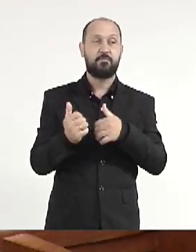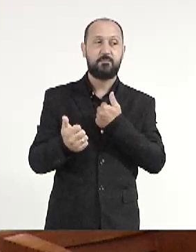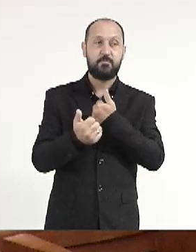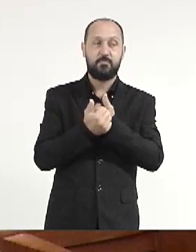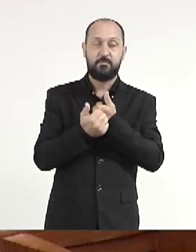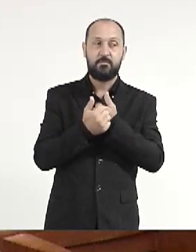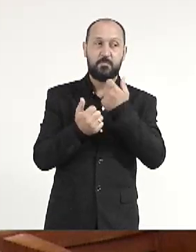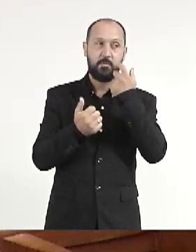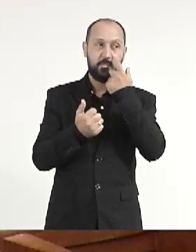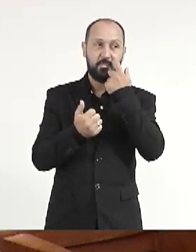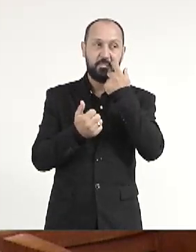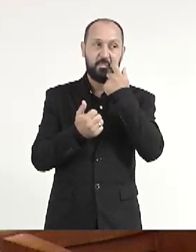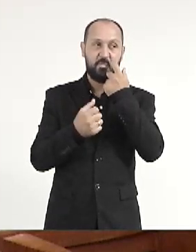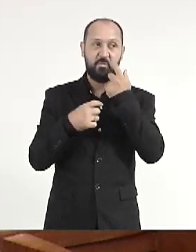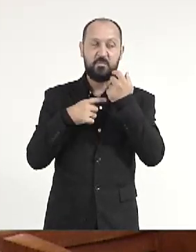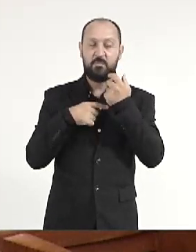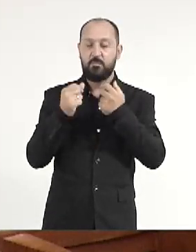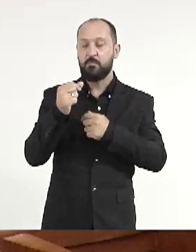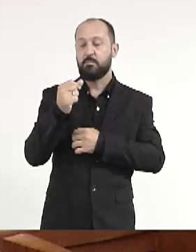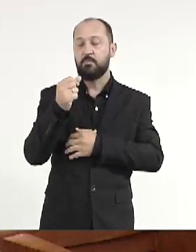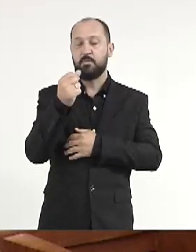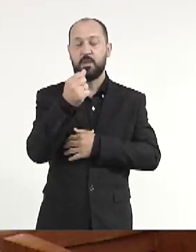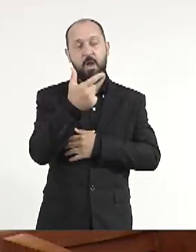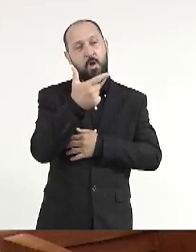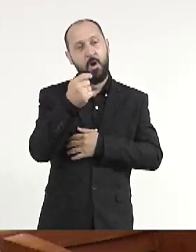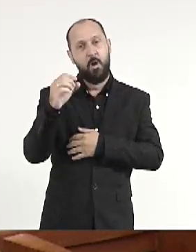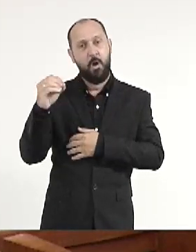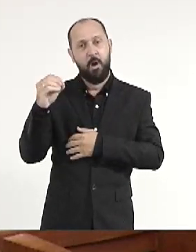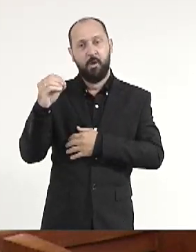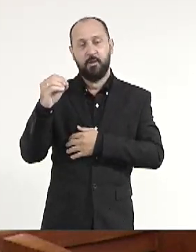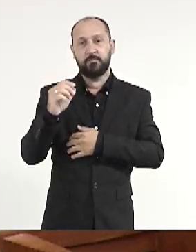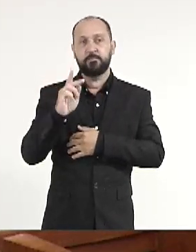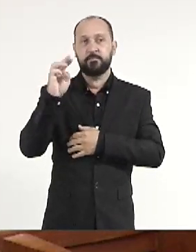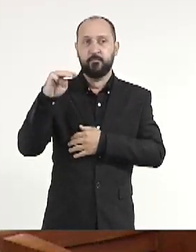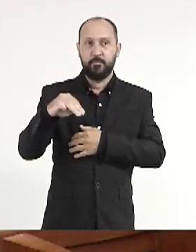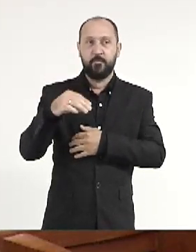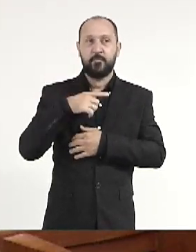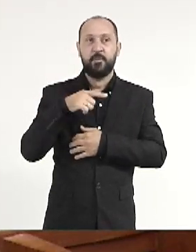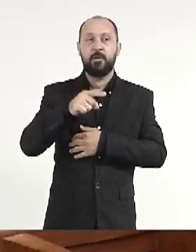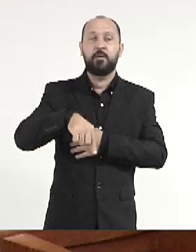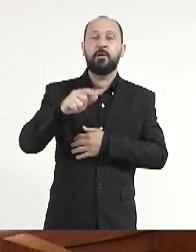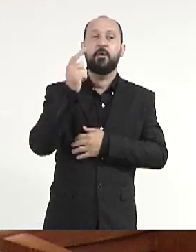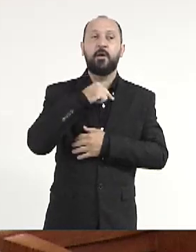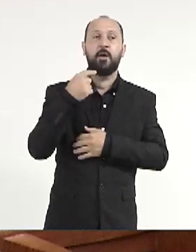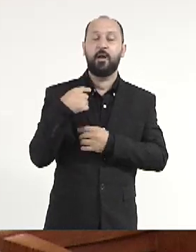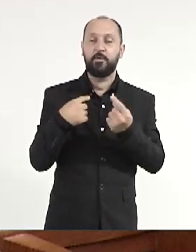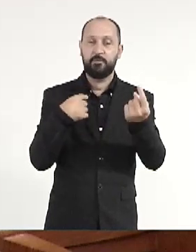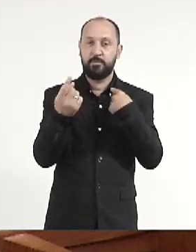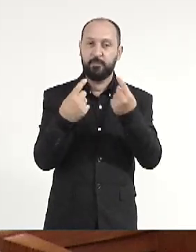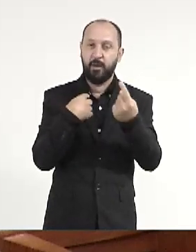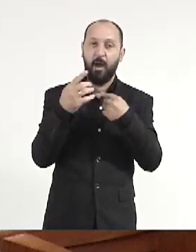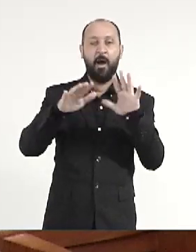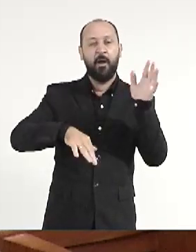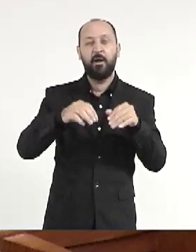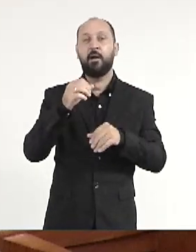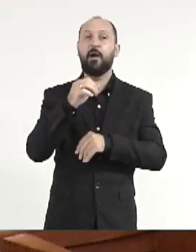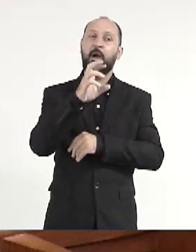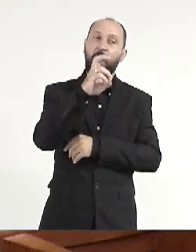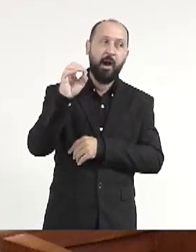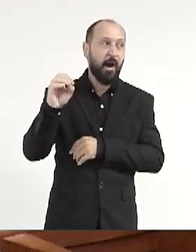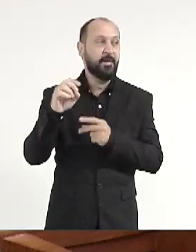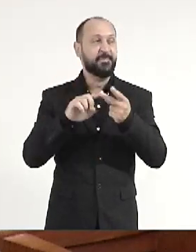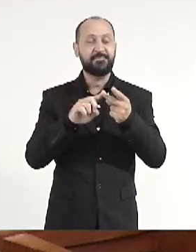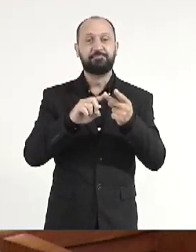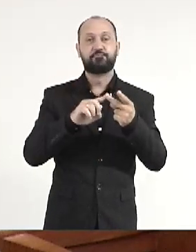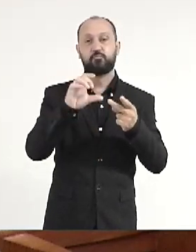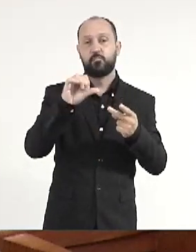embora seja em torno de 200 quilômetros dessas comunidades até a cidade, para que elas possam se locomover em torno de 500 a